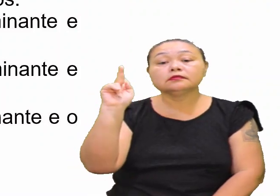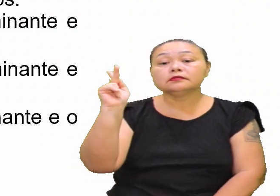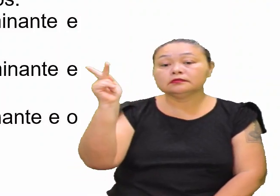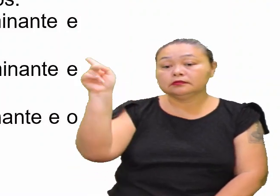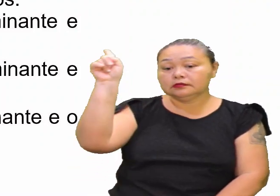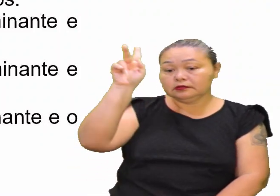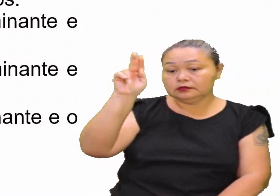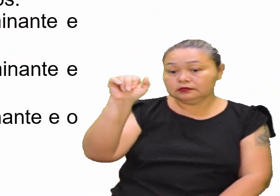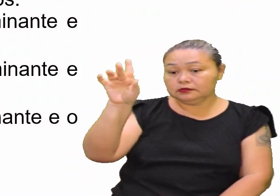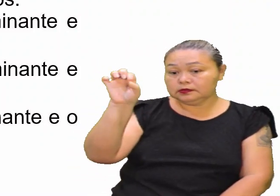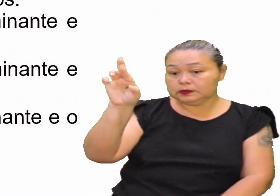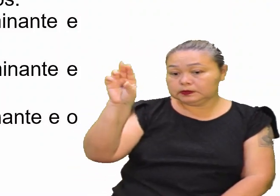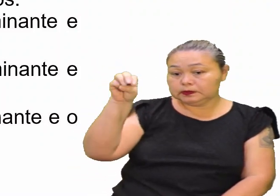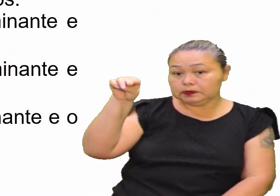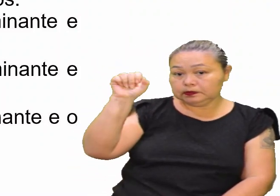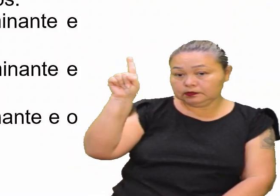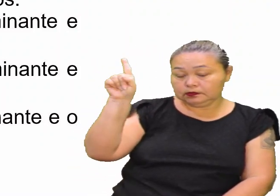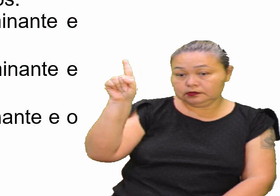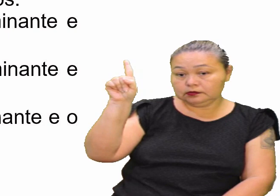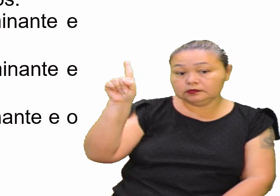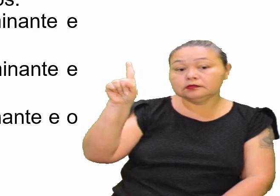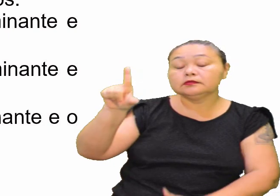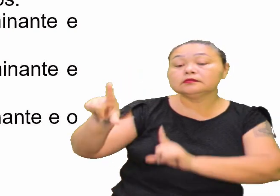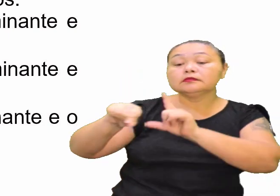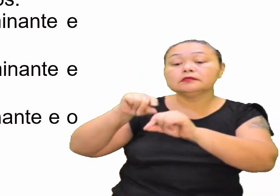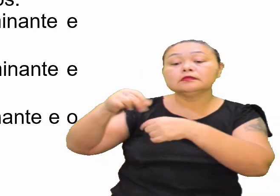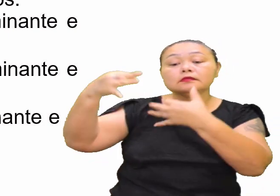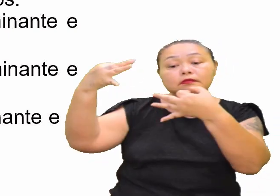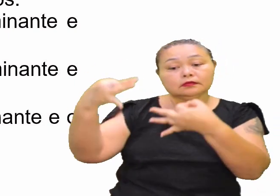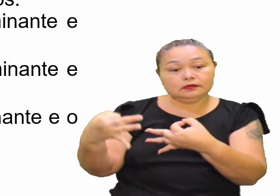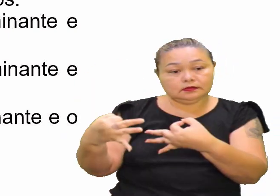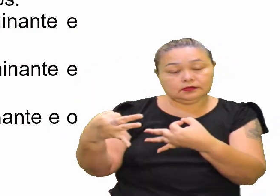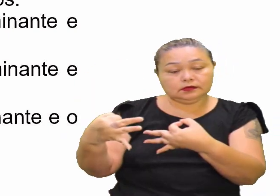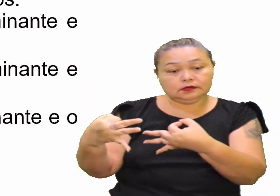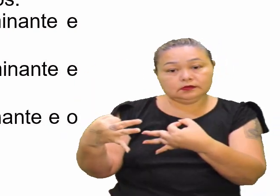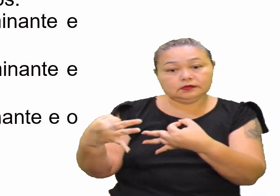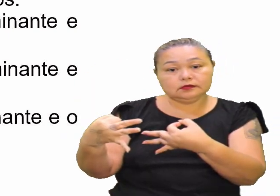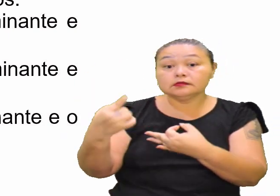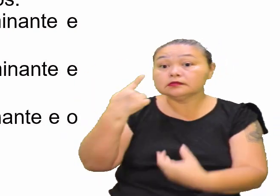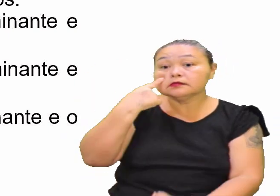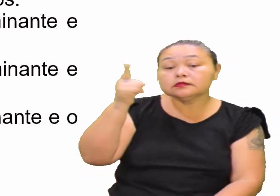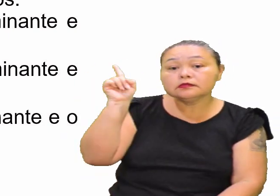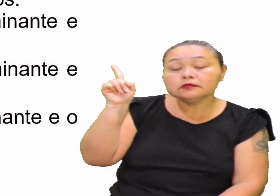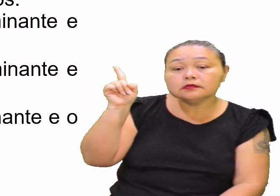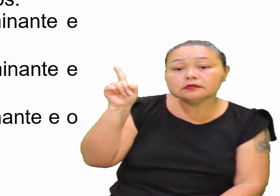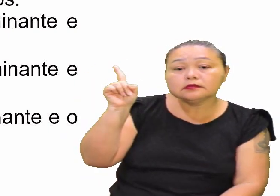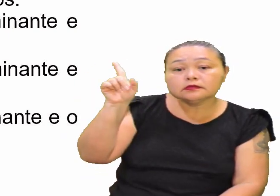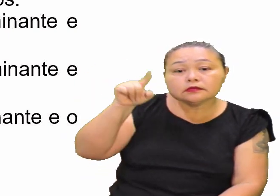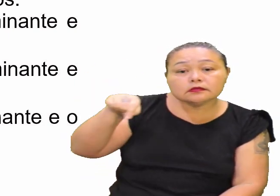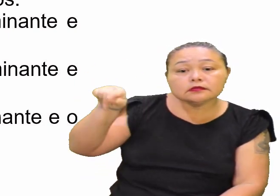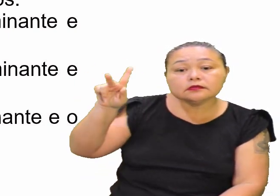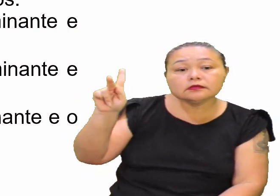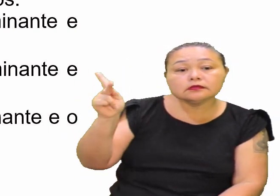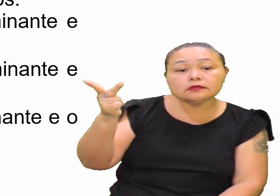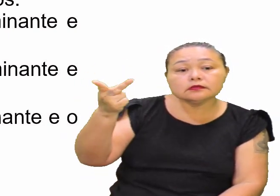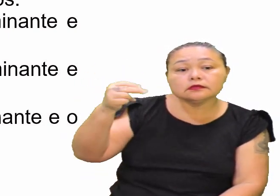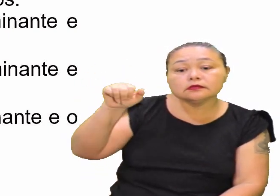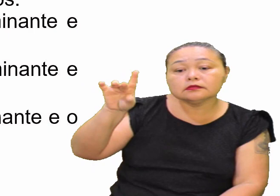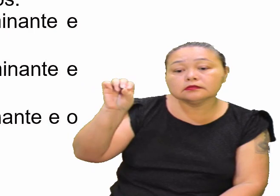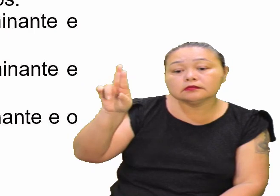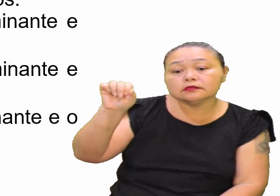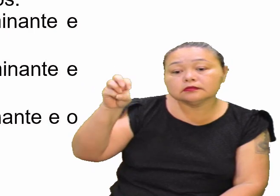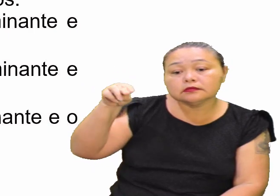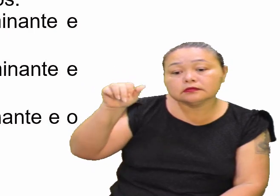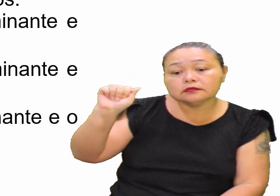Heterozigota, porque se ela não for portadora, Júlia nunca terá um filho. Então, com isso, a resposta para a